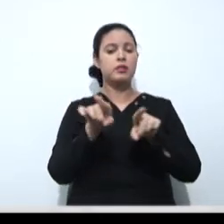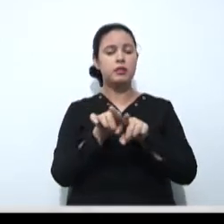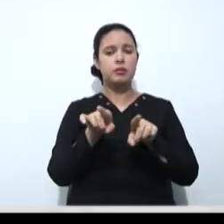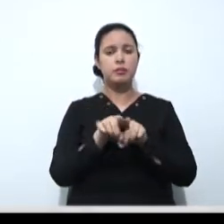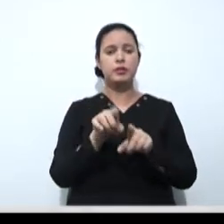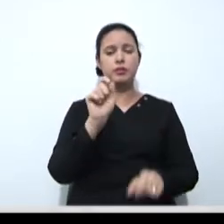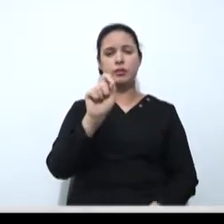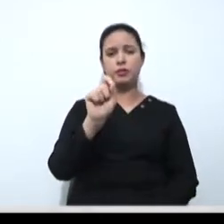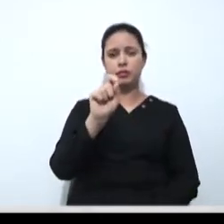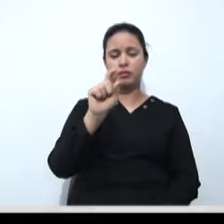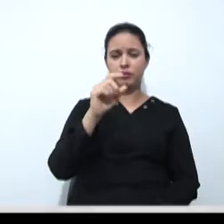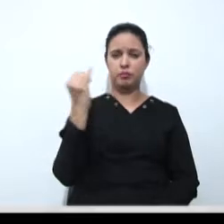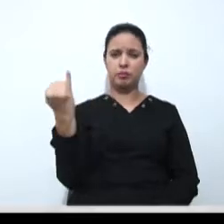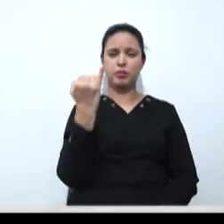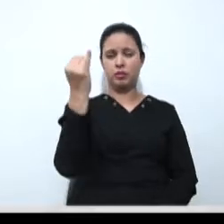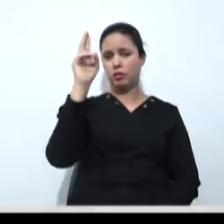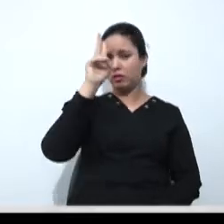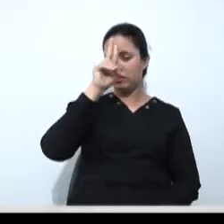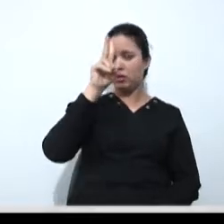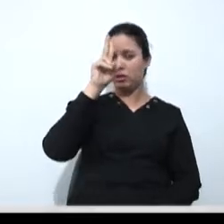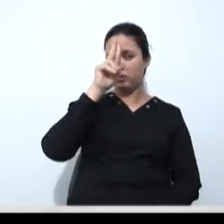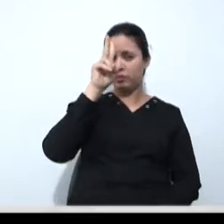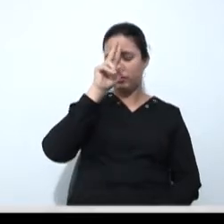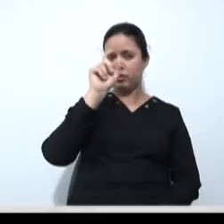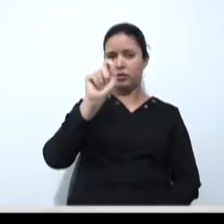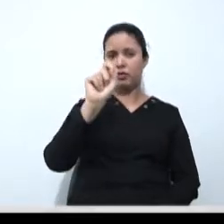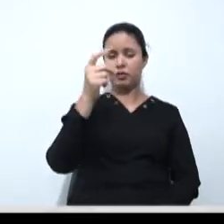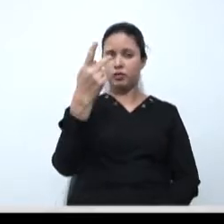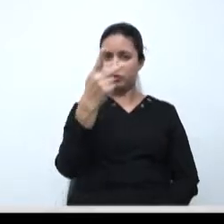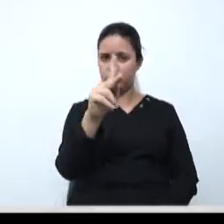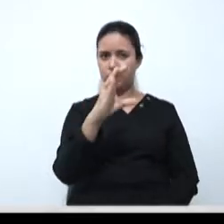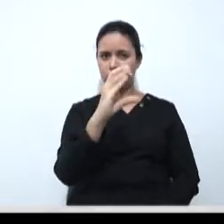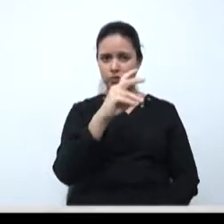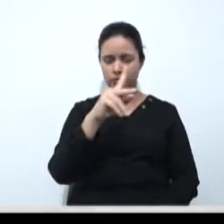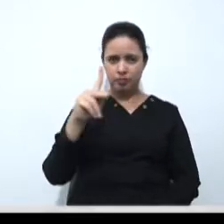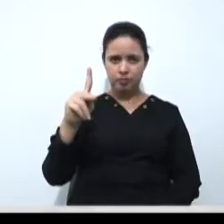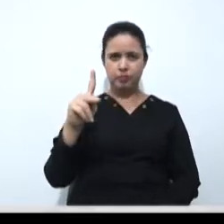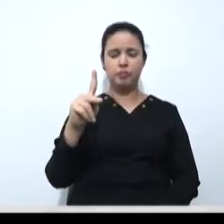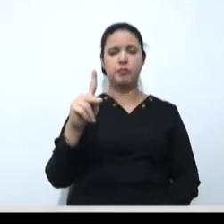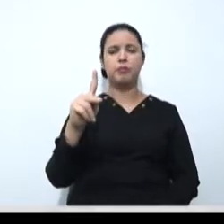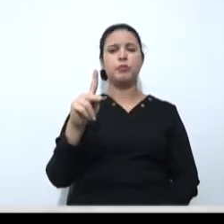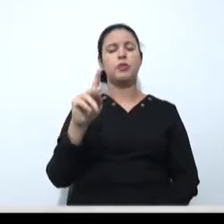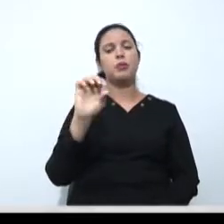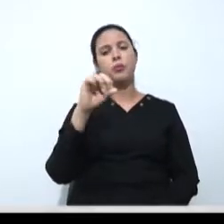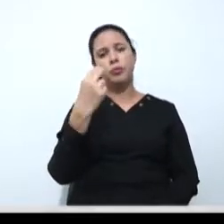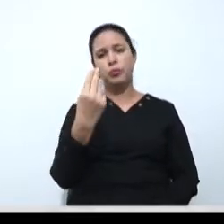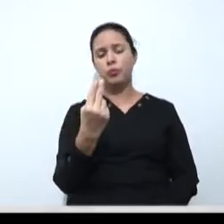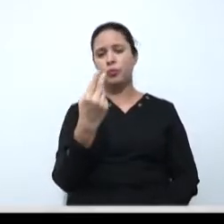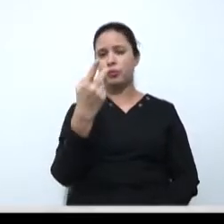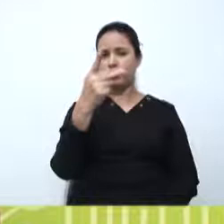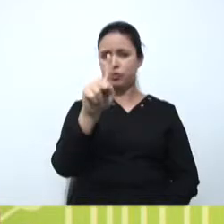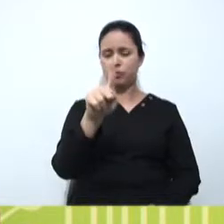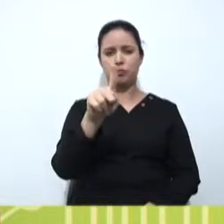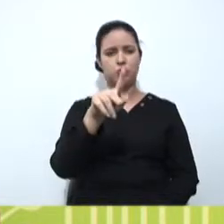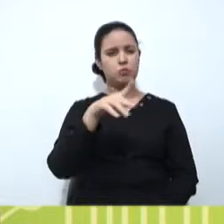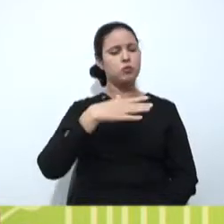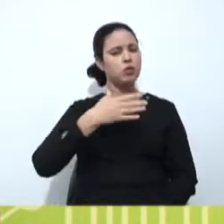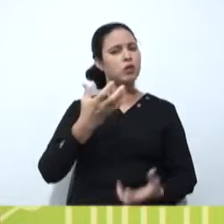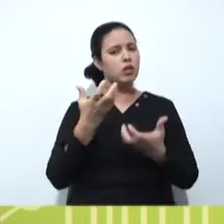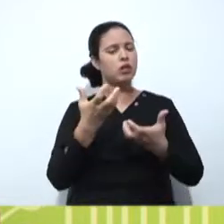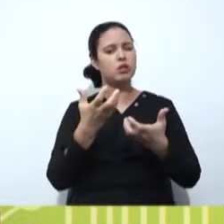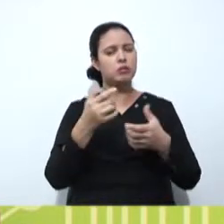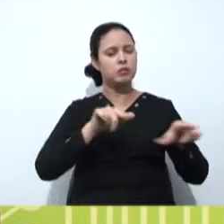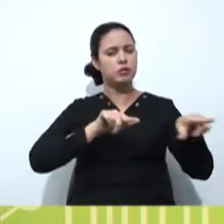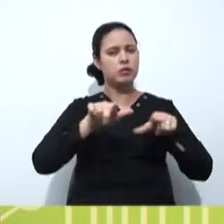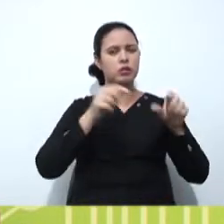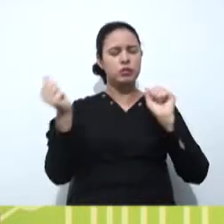é importante você lembrar que na sua cooperativa ou naquilo que você quer atuar,